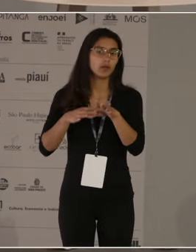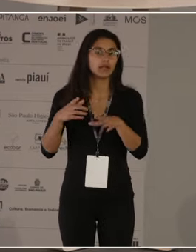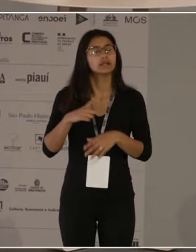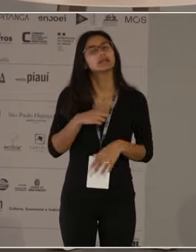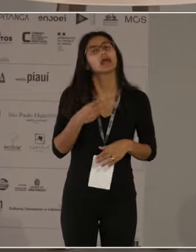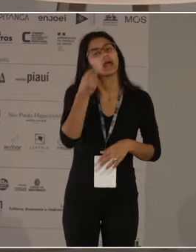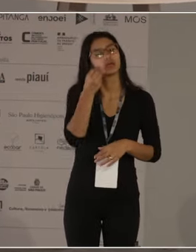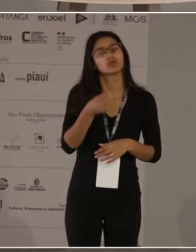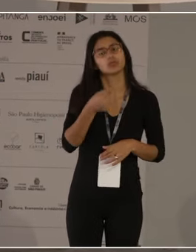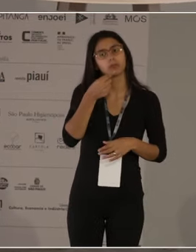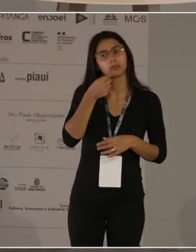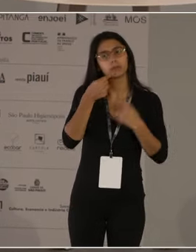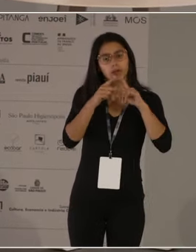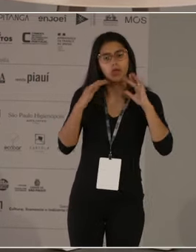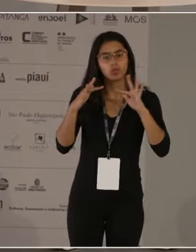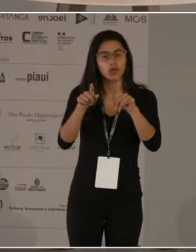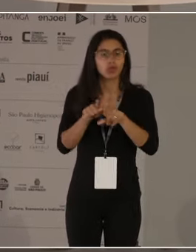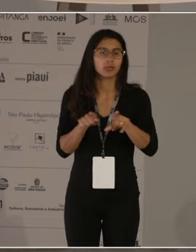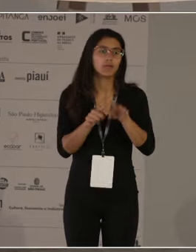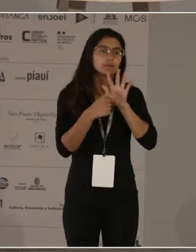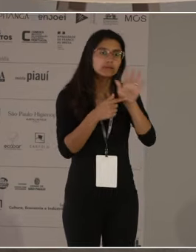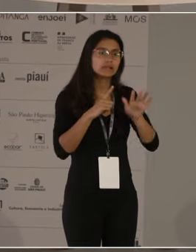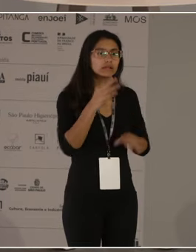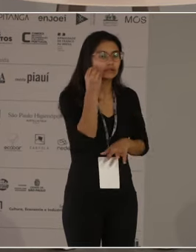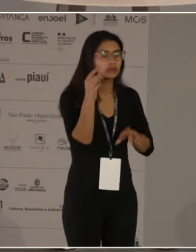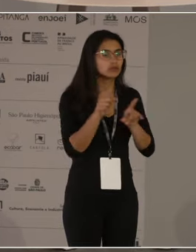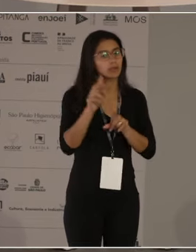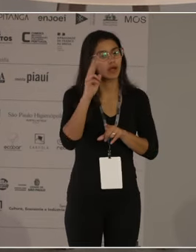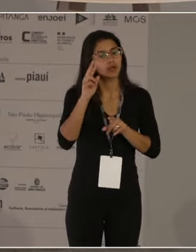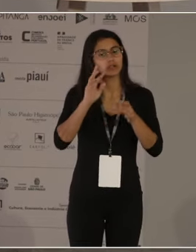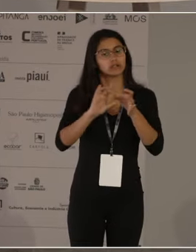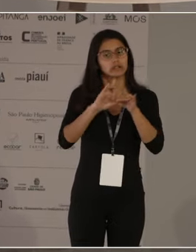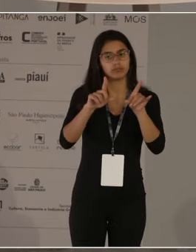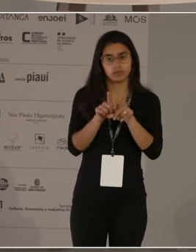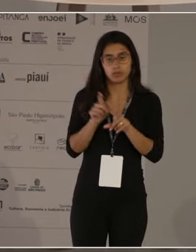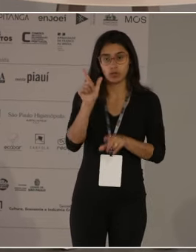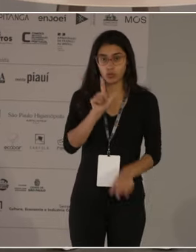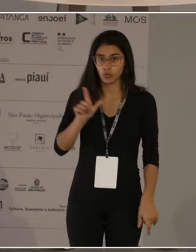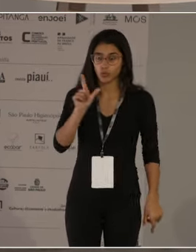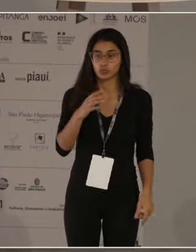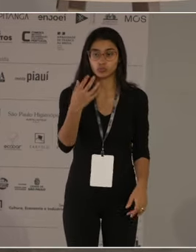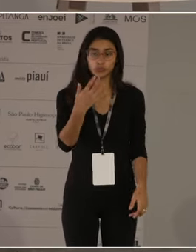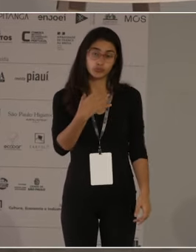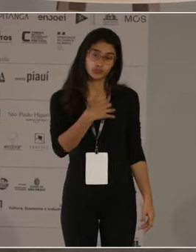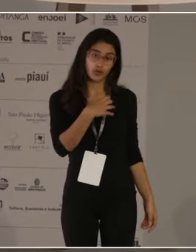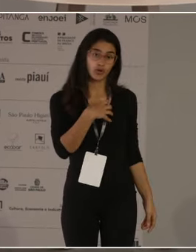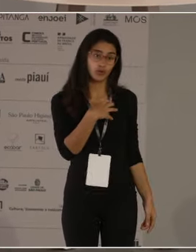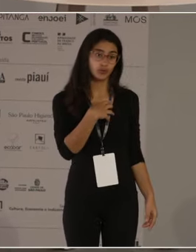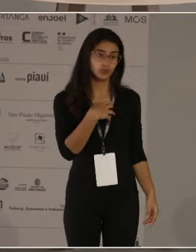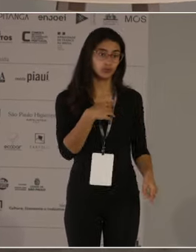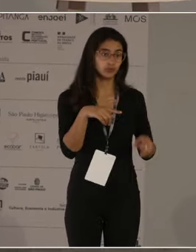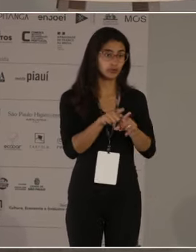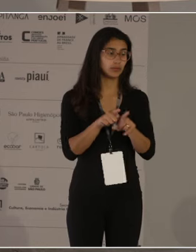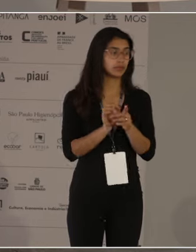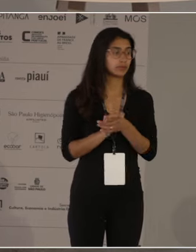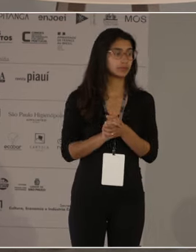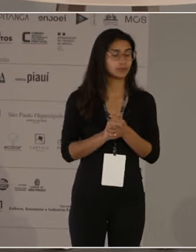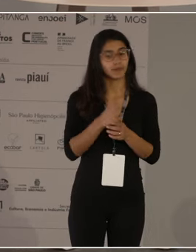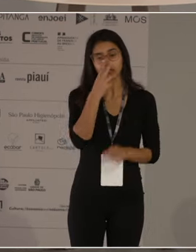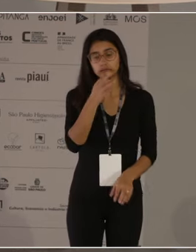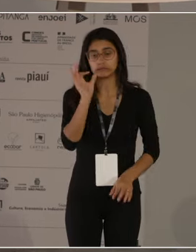críticas todas e apontar, tento deixar a história em aberto bastante. Claro, de alguma maneira, me inclino um pouco, eu acho que você está